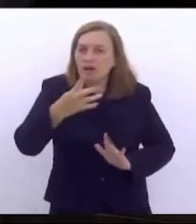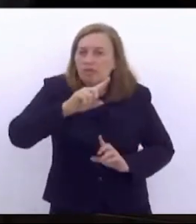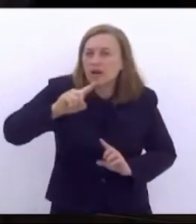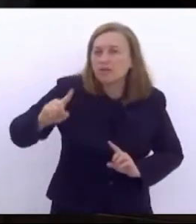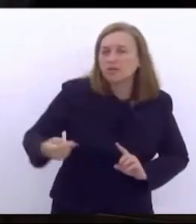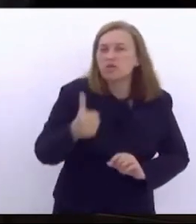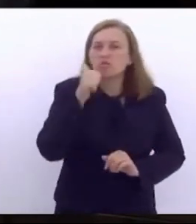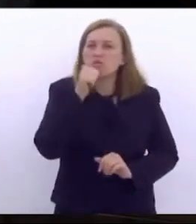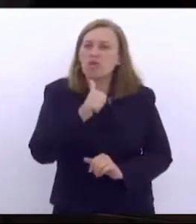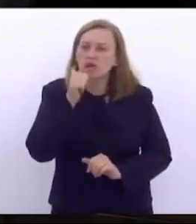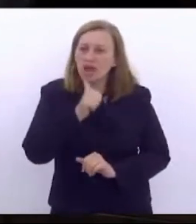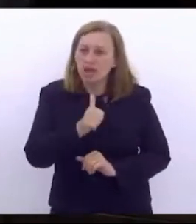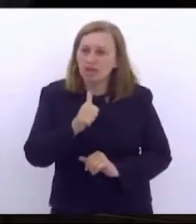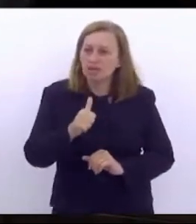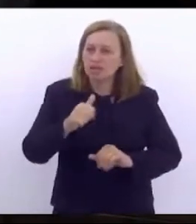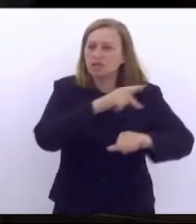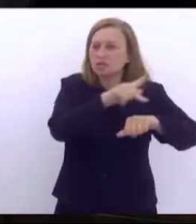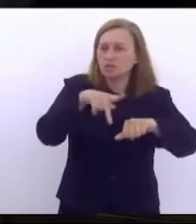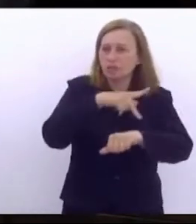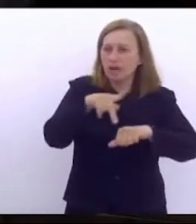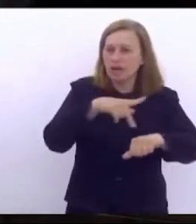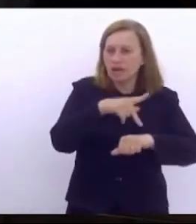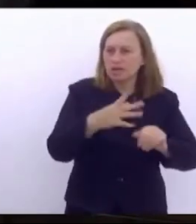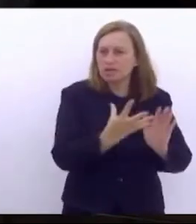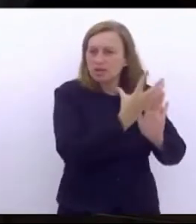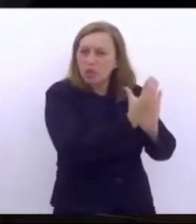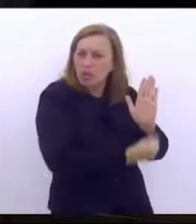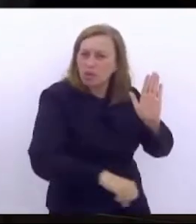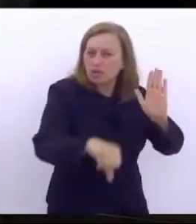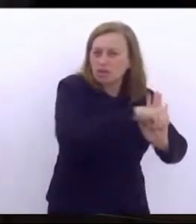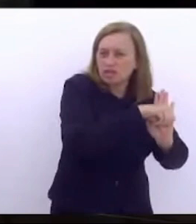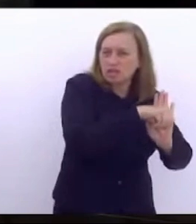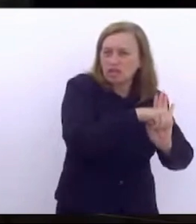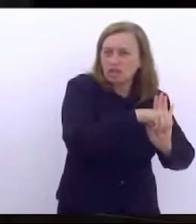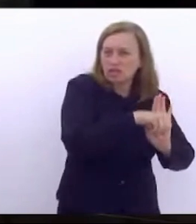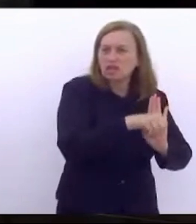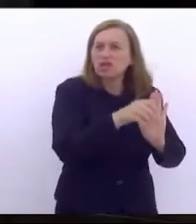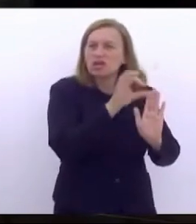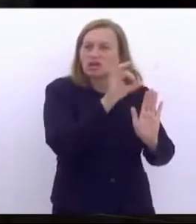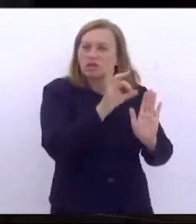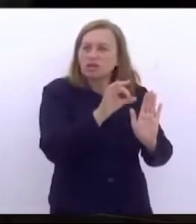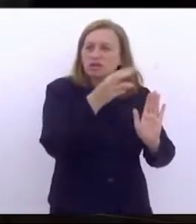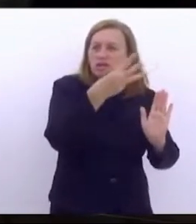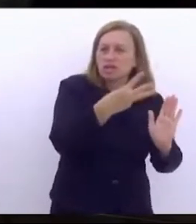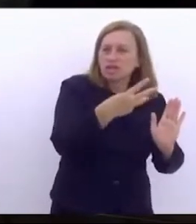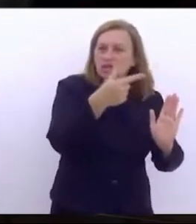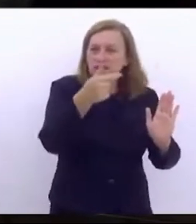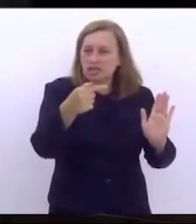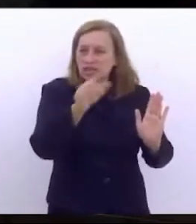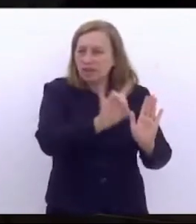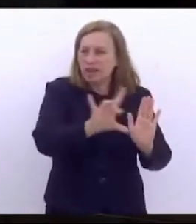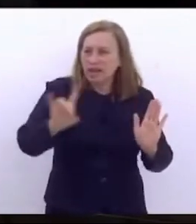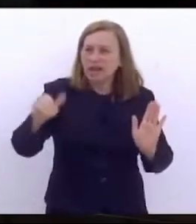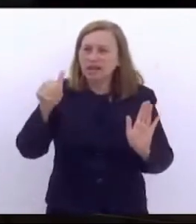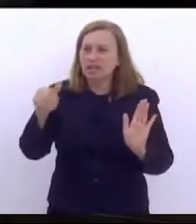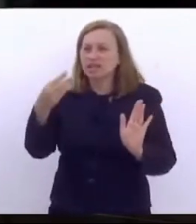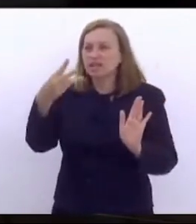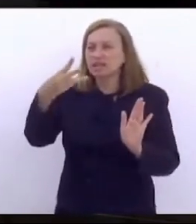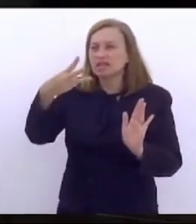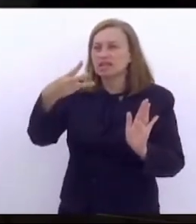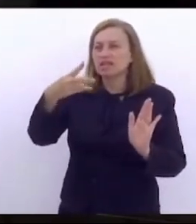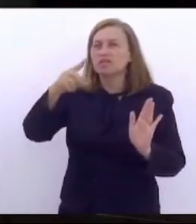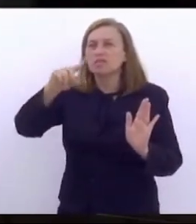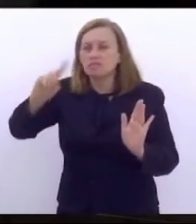em idade reprodutiva. Nos países em que o aborto é criminalizado, a taxa é de 37 para cada 1.000 mulheres. E aí tem a referência